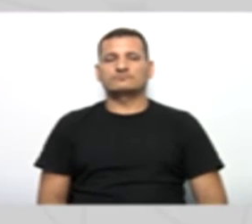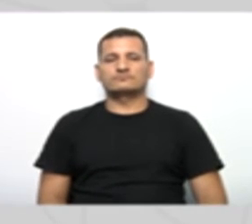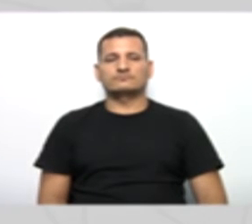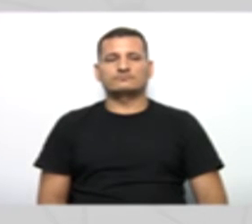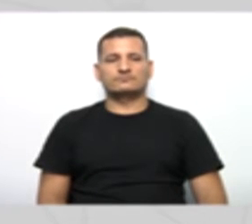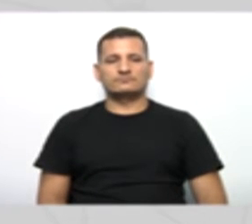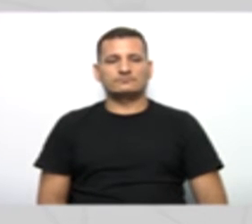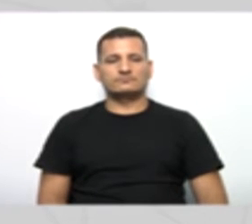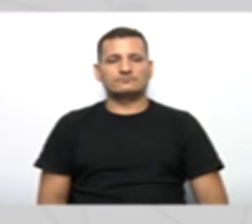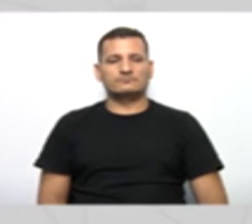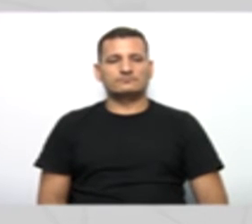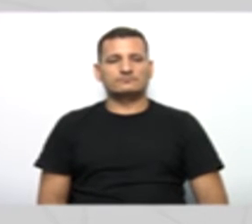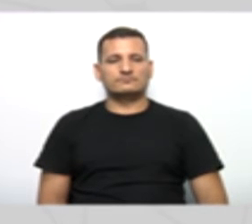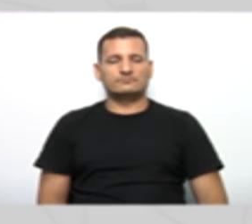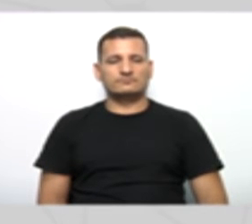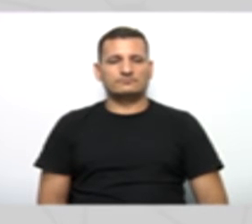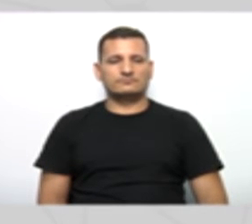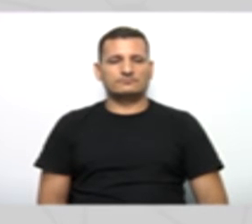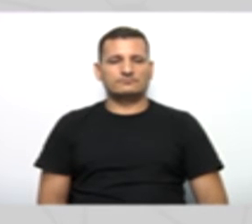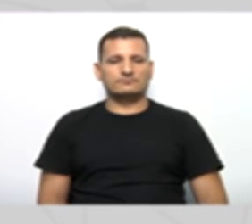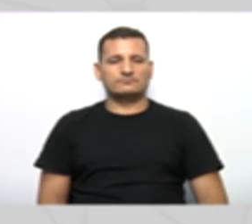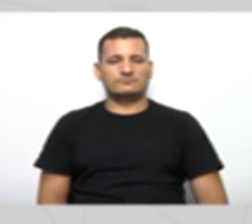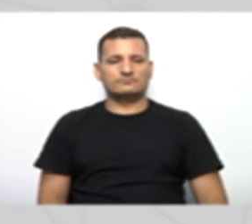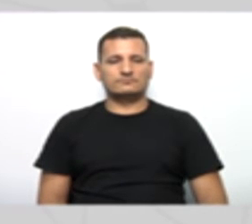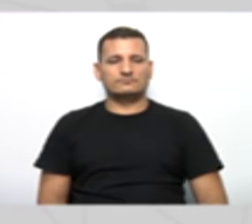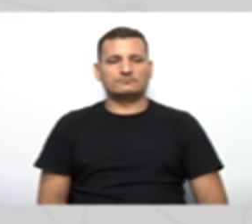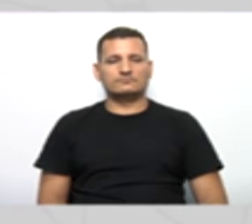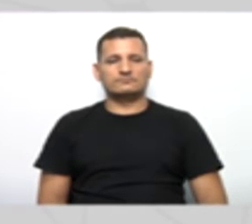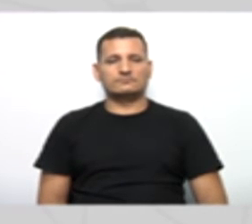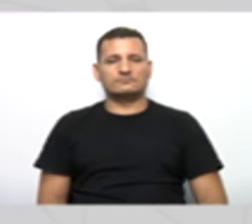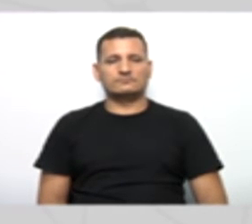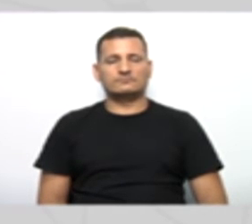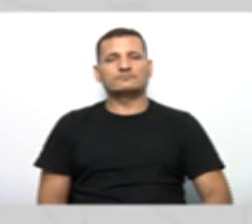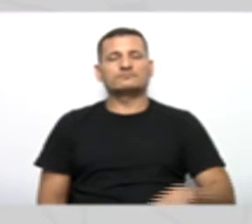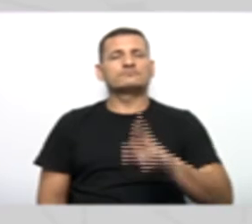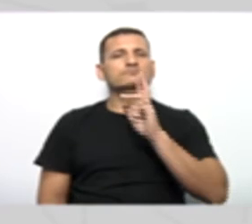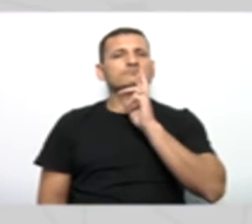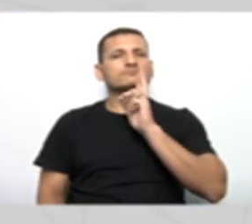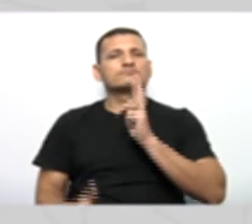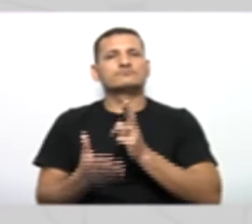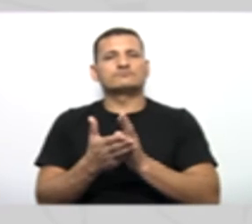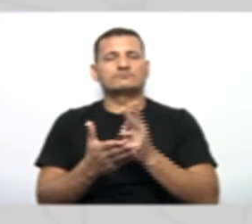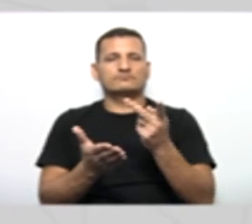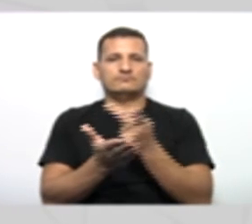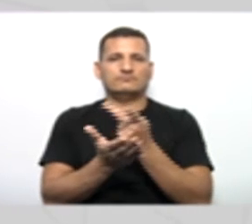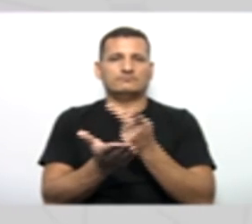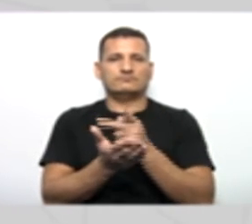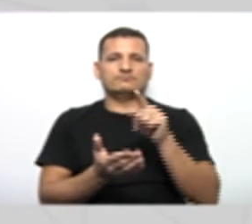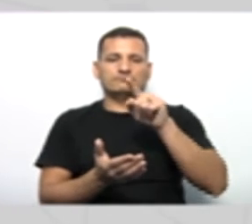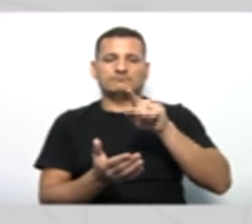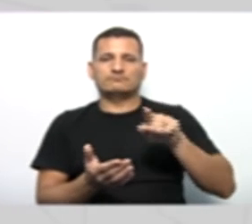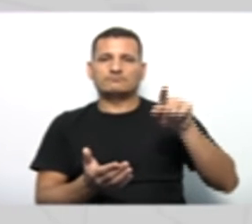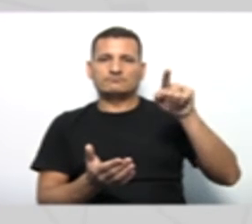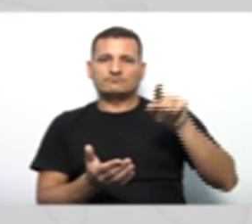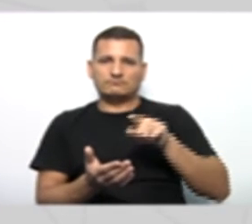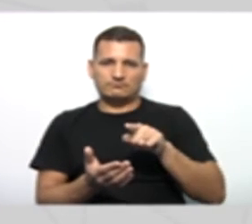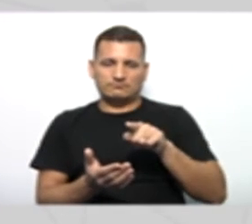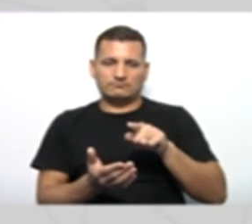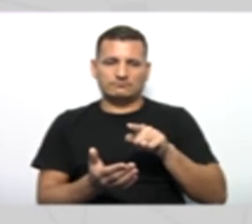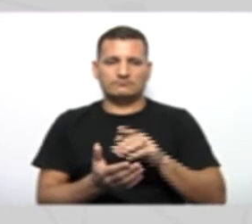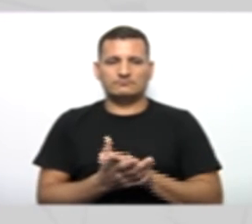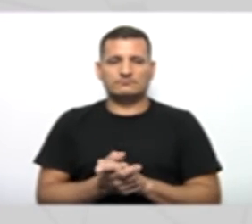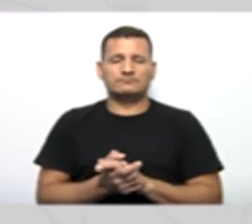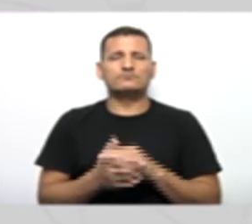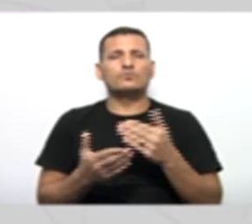para a gente não confundir. É a resposta incorreta. A incorreta pode ser a